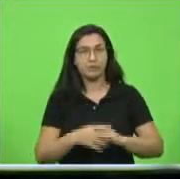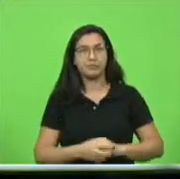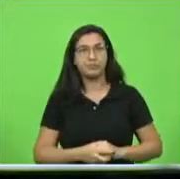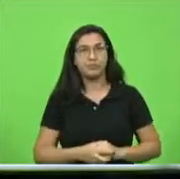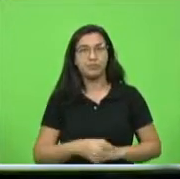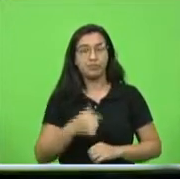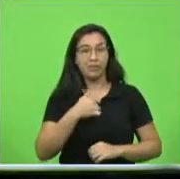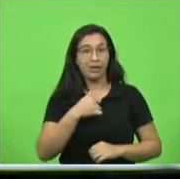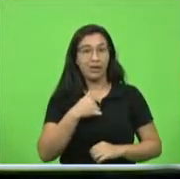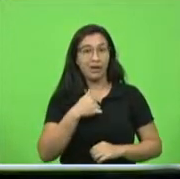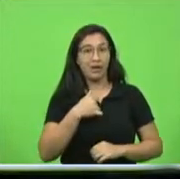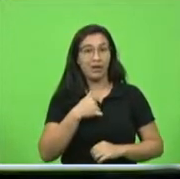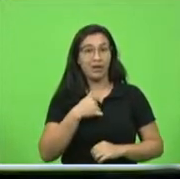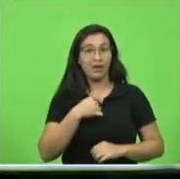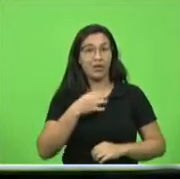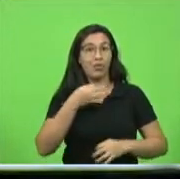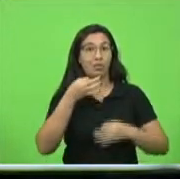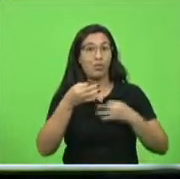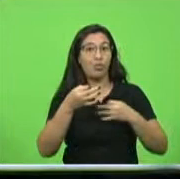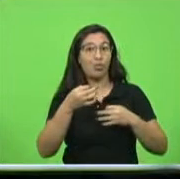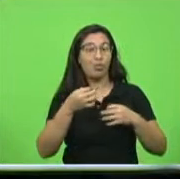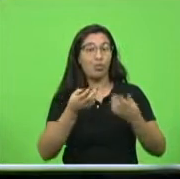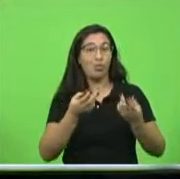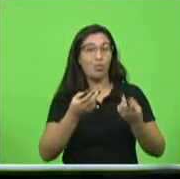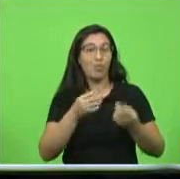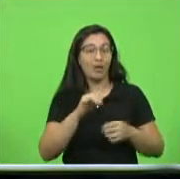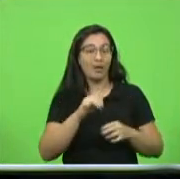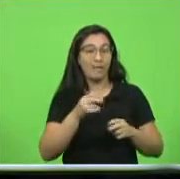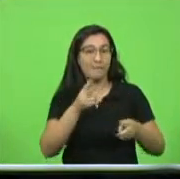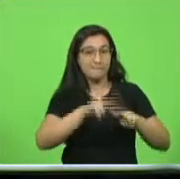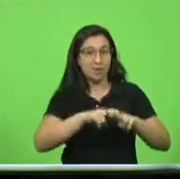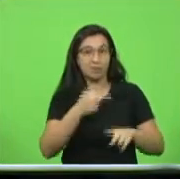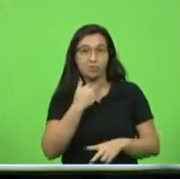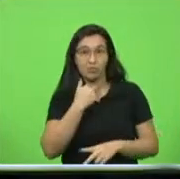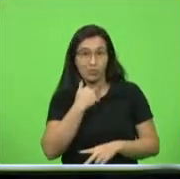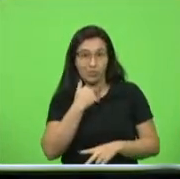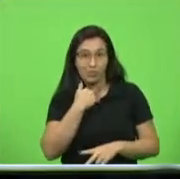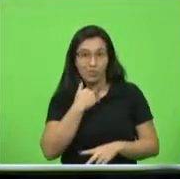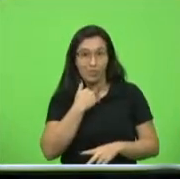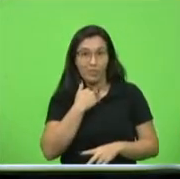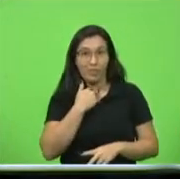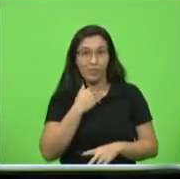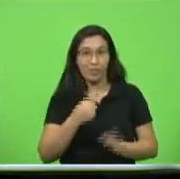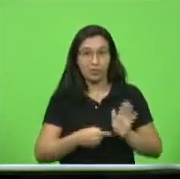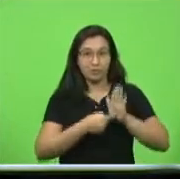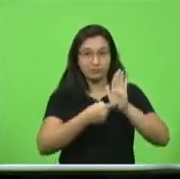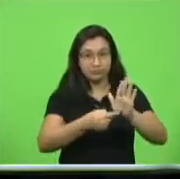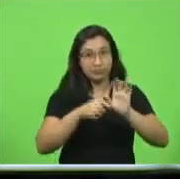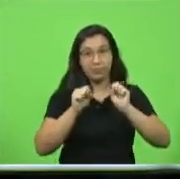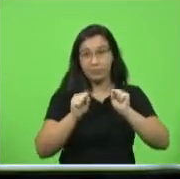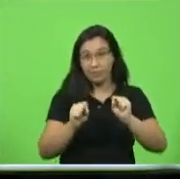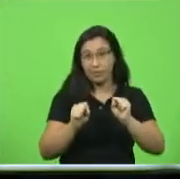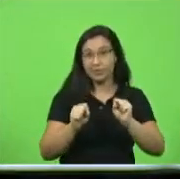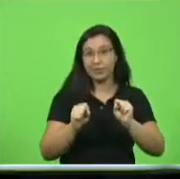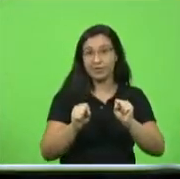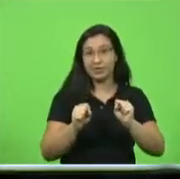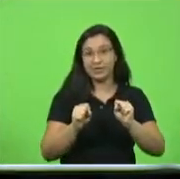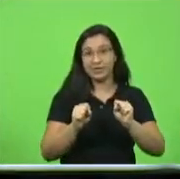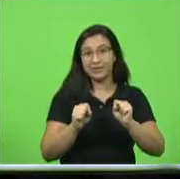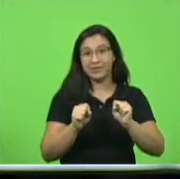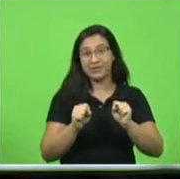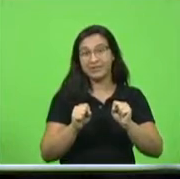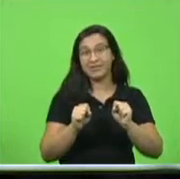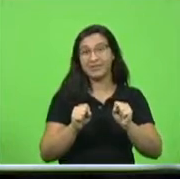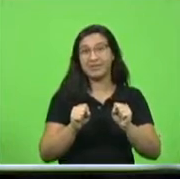com a minha imunidade parlamentar para eu fazer as denúncias que faço, exercer o meu mandato como sempre